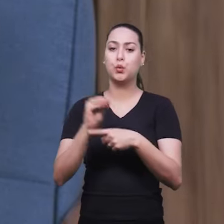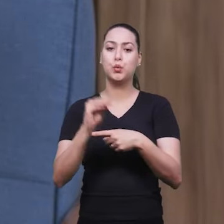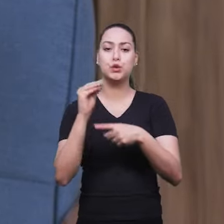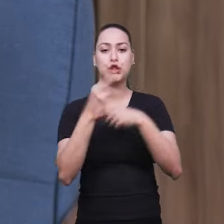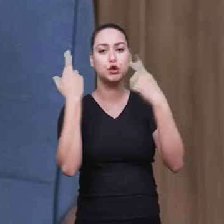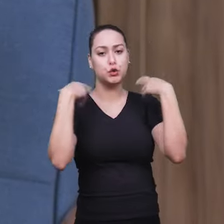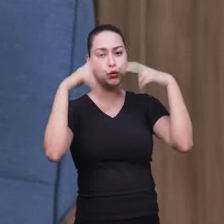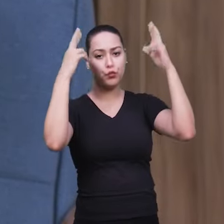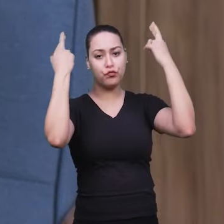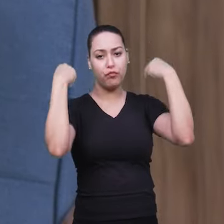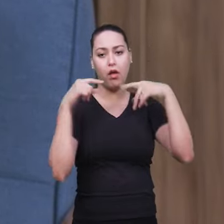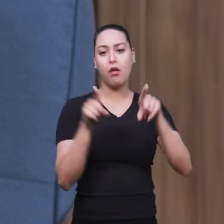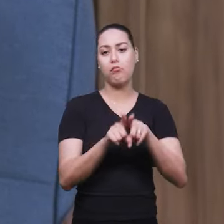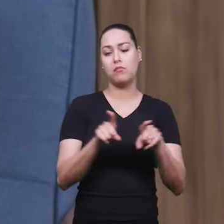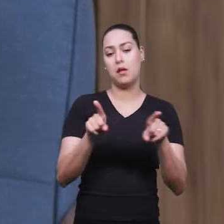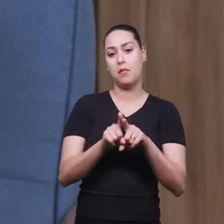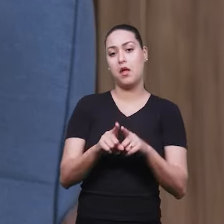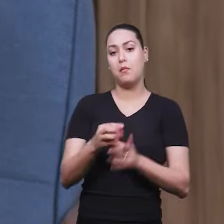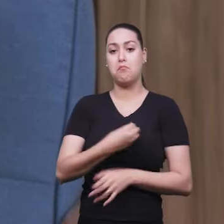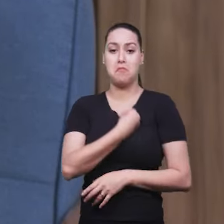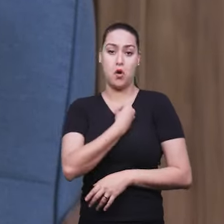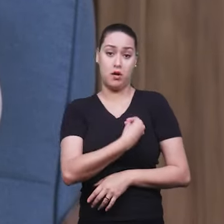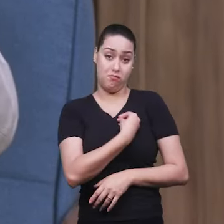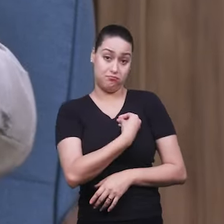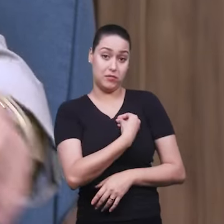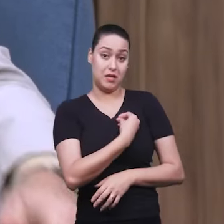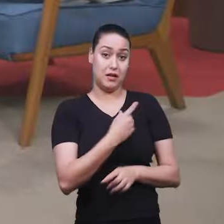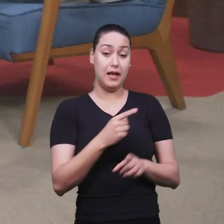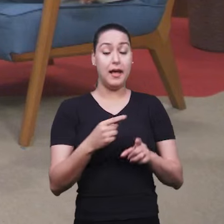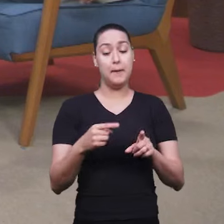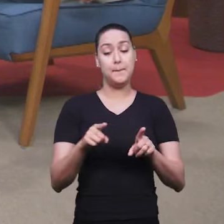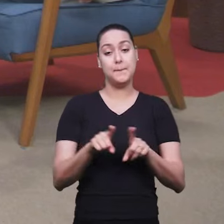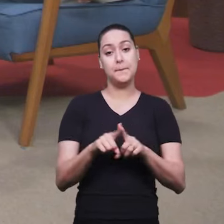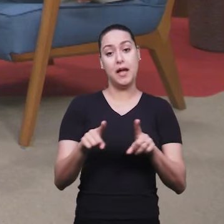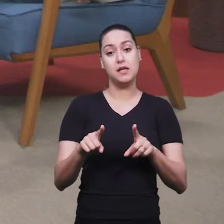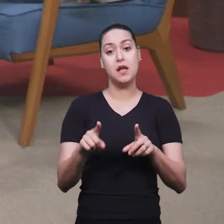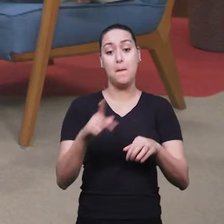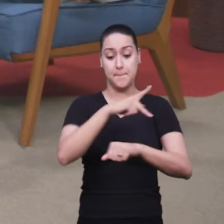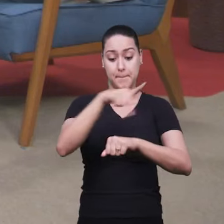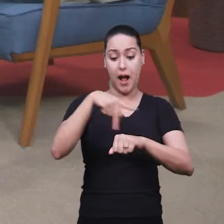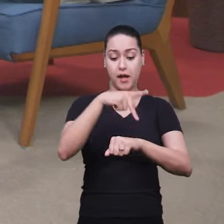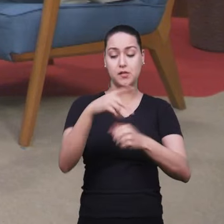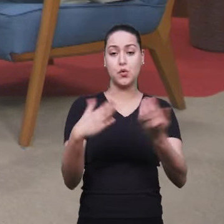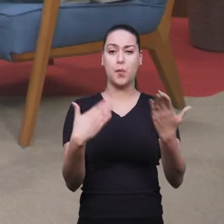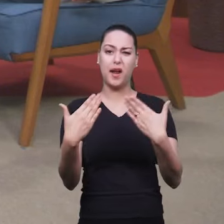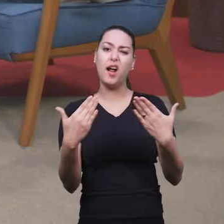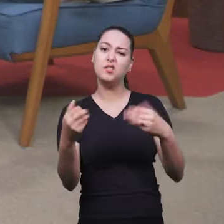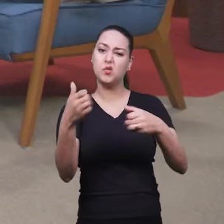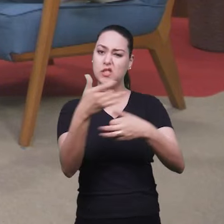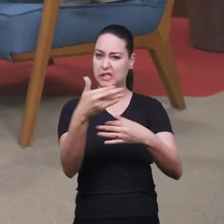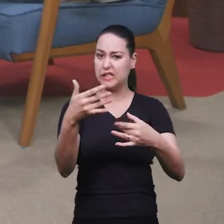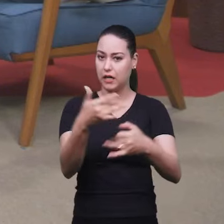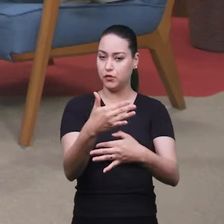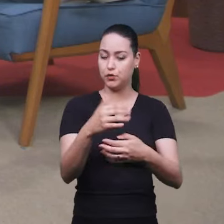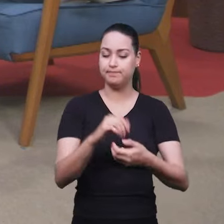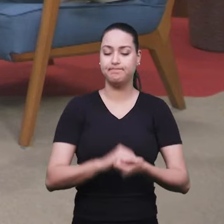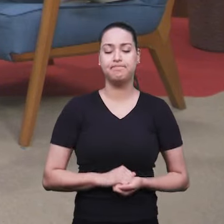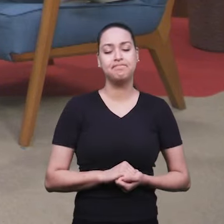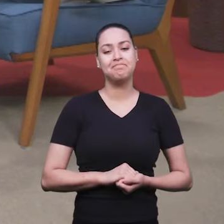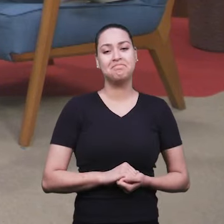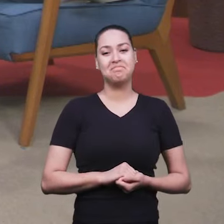agropastoril no entorno da cidade, tudo mais, moravam dentro da cidade Era como um cercada. país, só que era Era uma cidade, uma cidade, né, chamada de